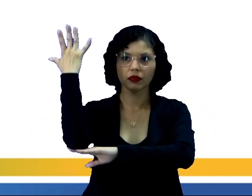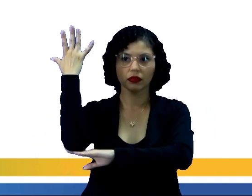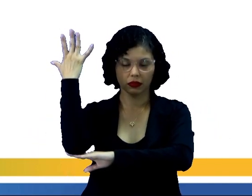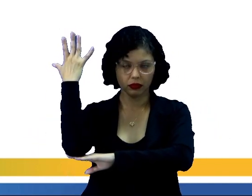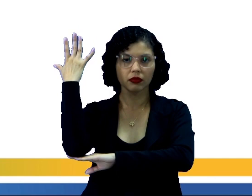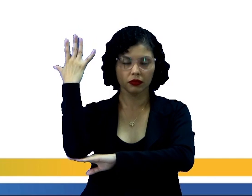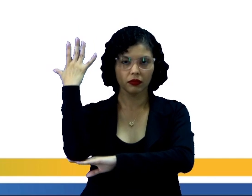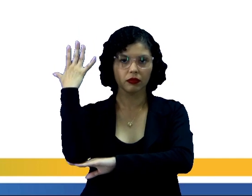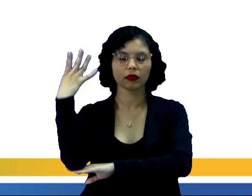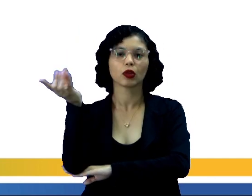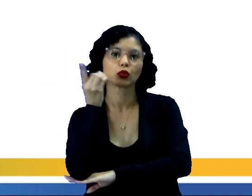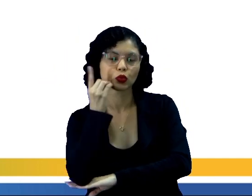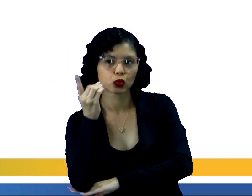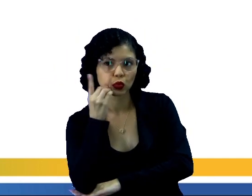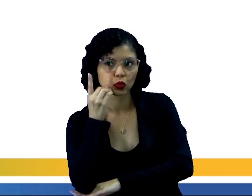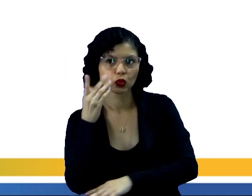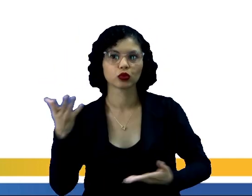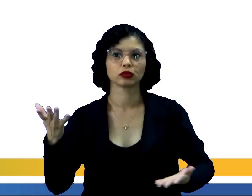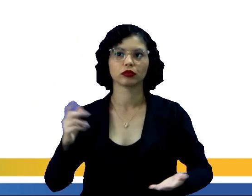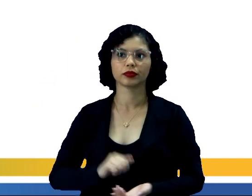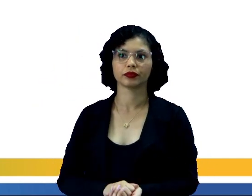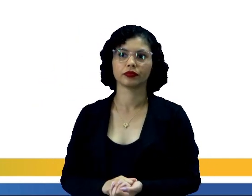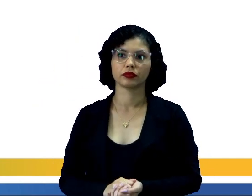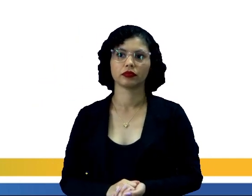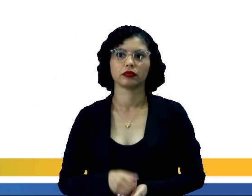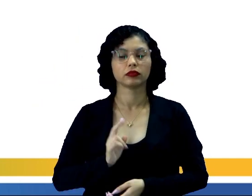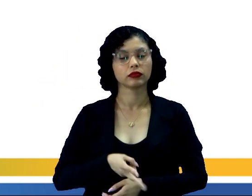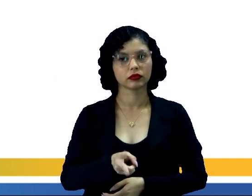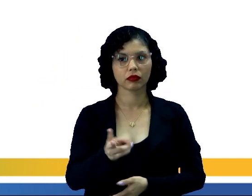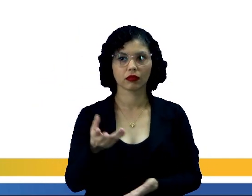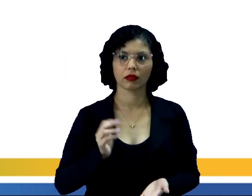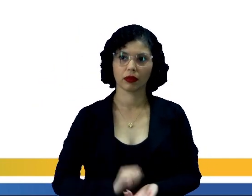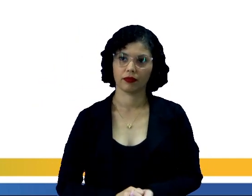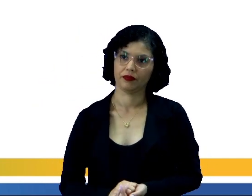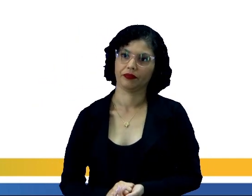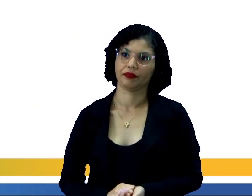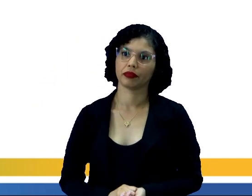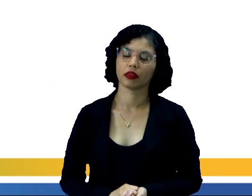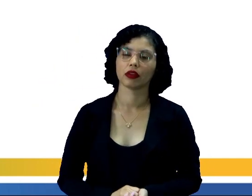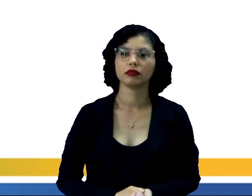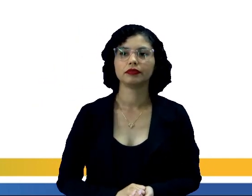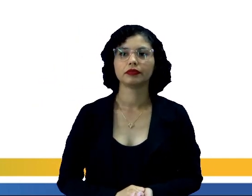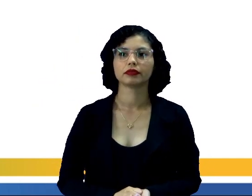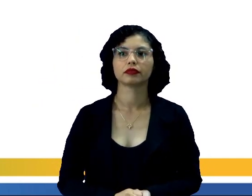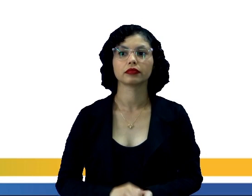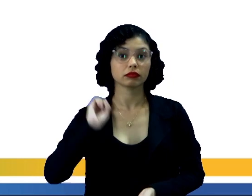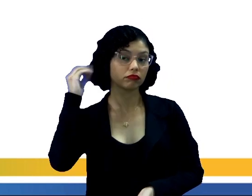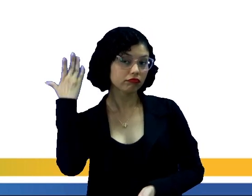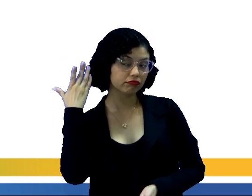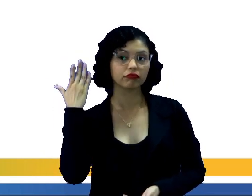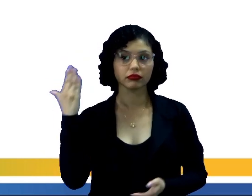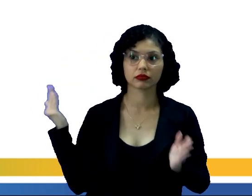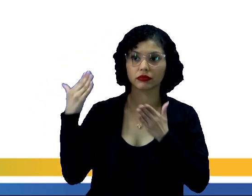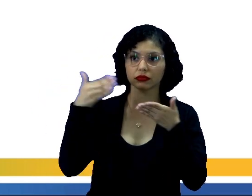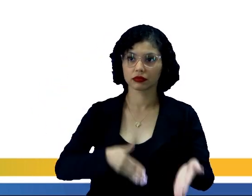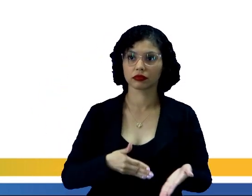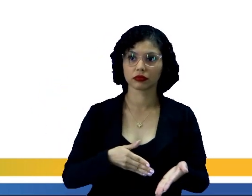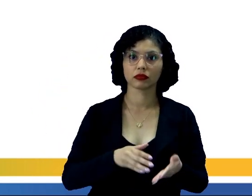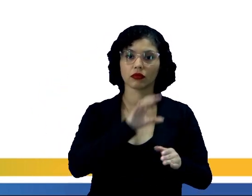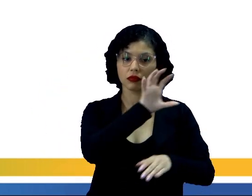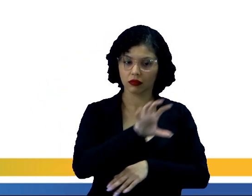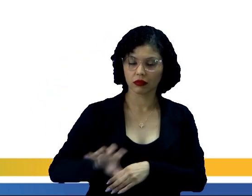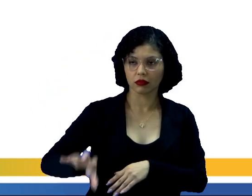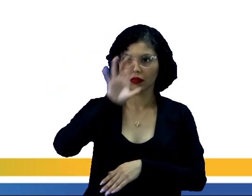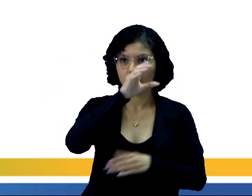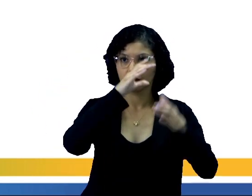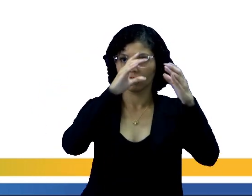informar sobre acontecimentos recentes e cotidianos do dia a dia que ocorreram em determinada